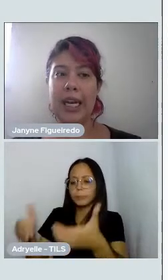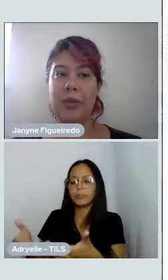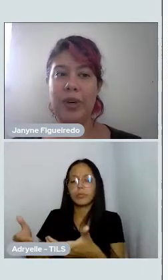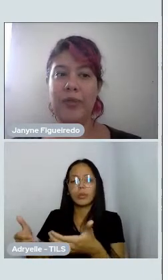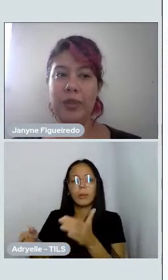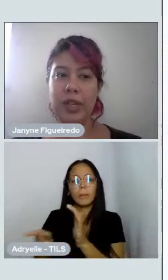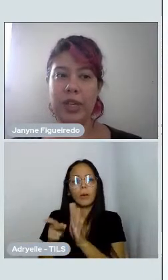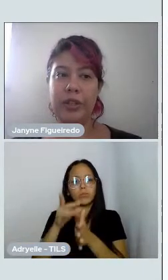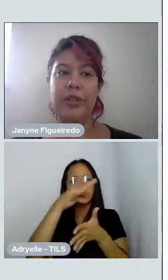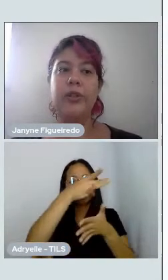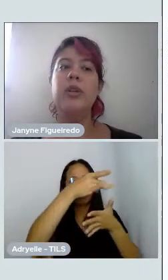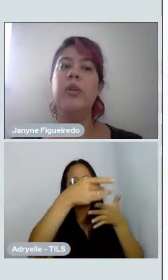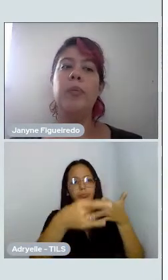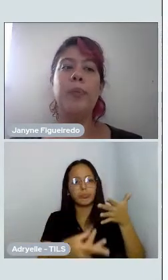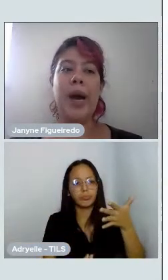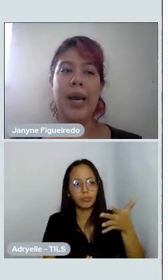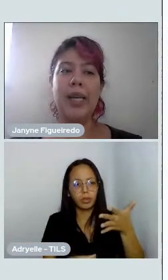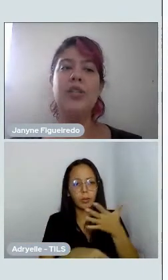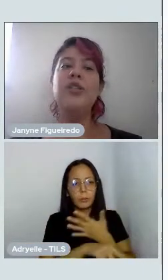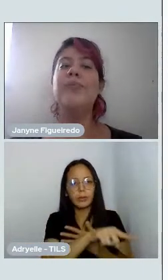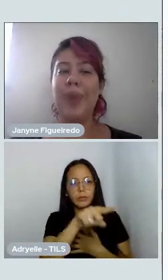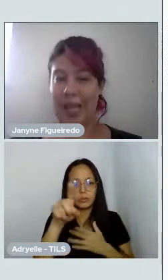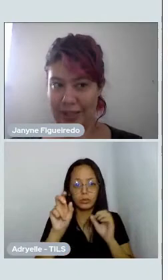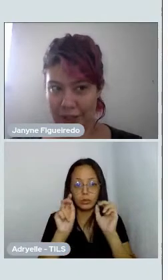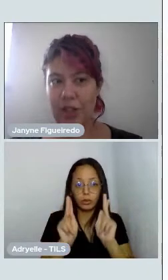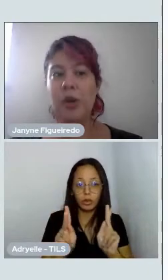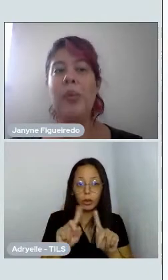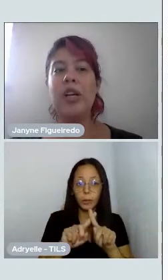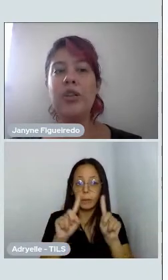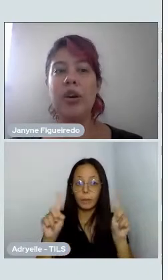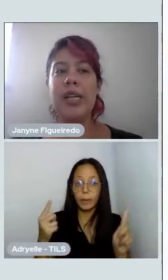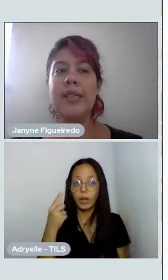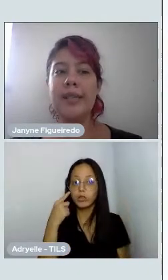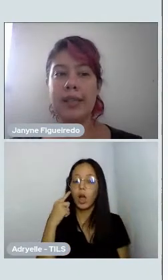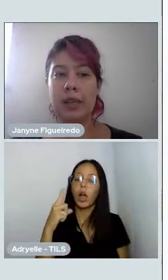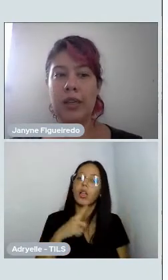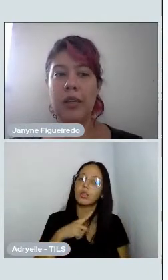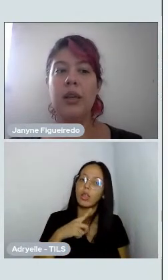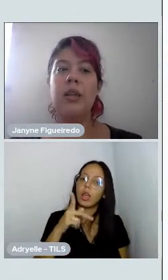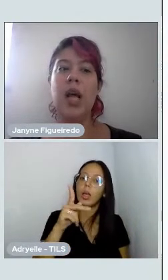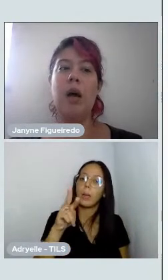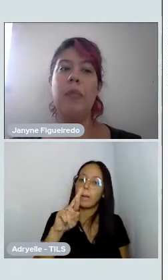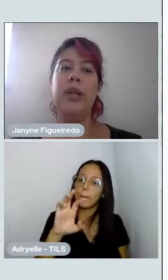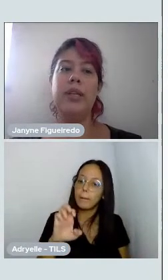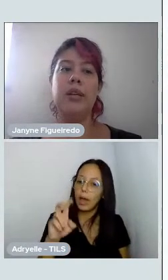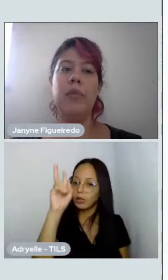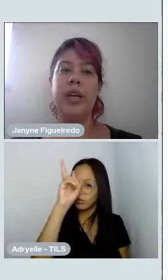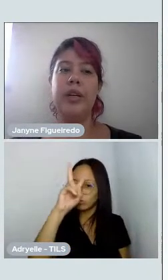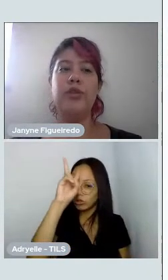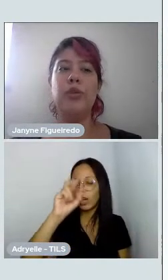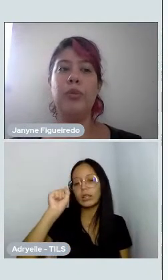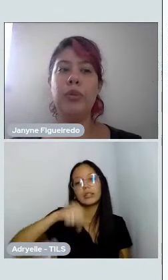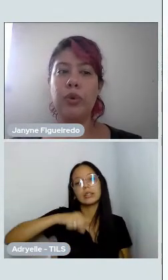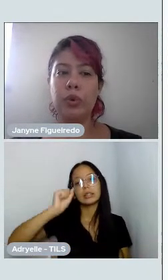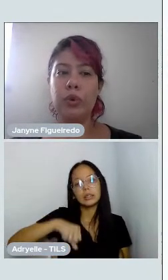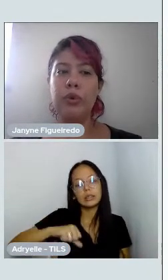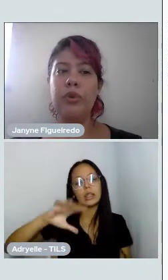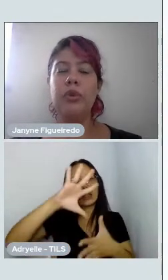mais detalhado para vocês. Mas existiu pré-história sim, nas